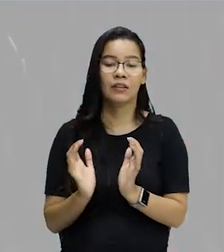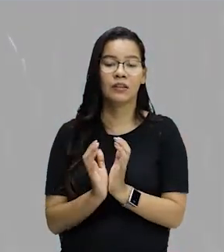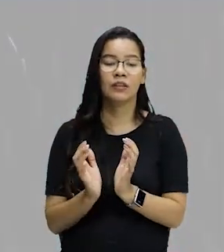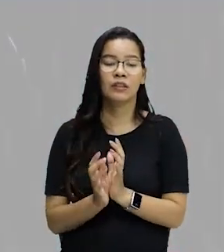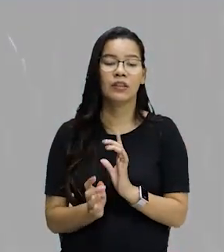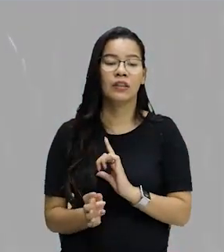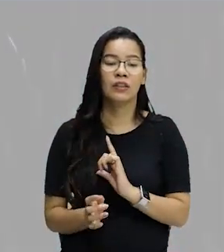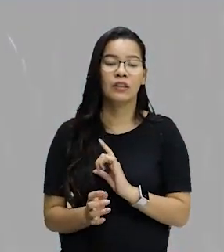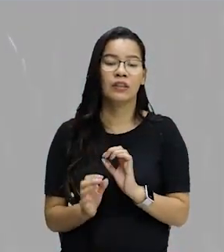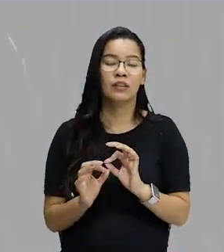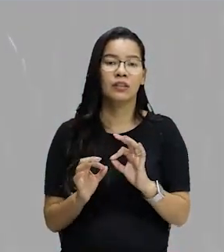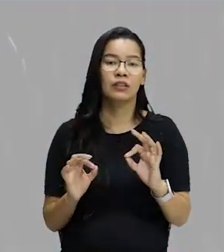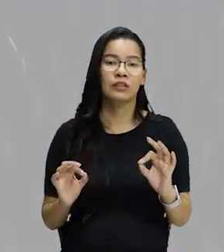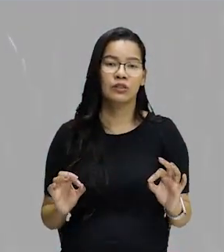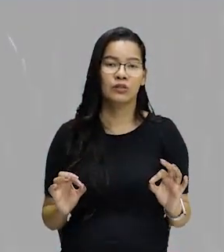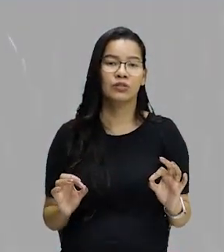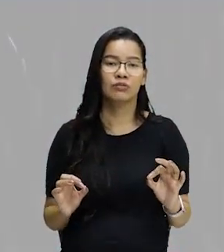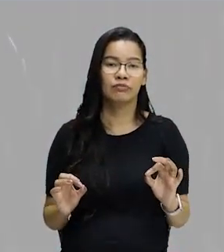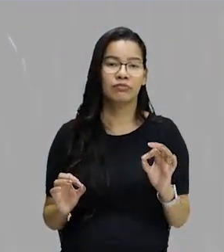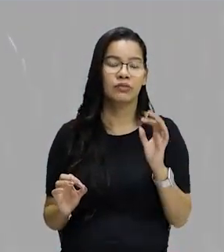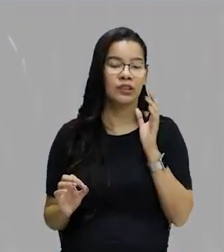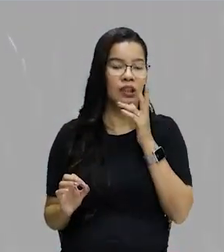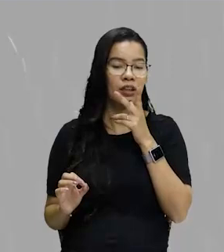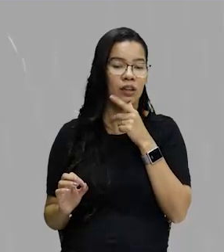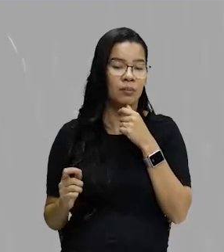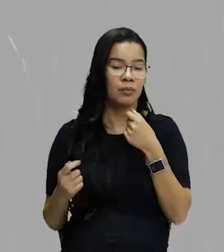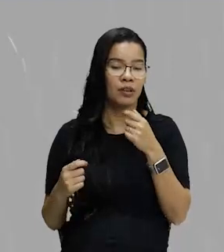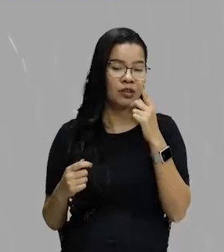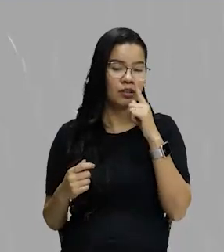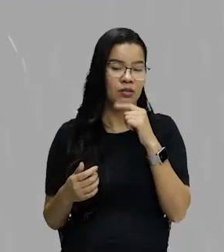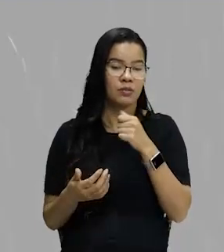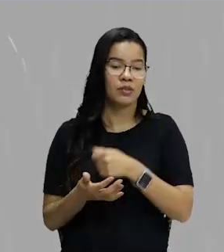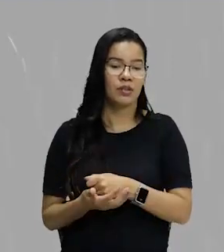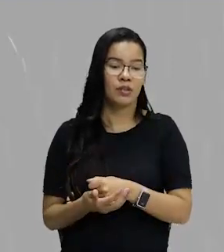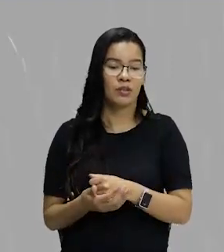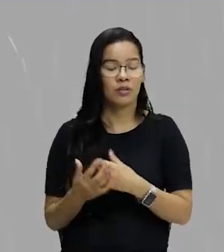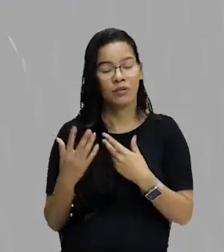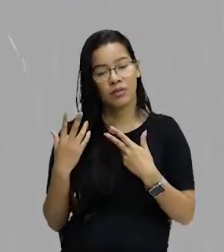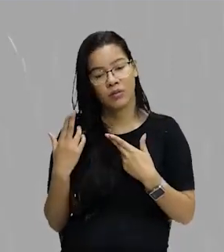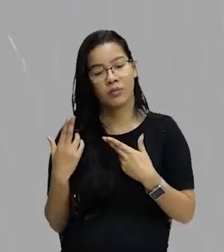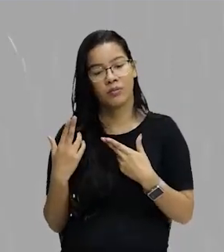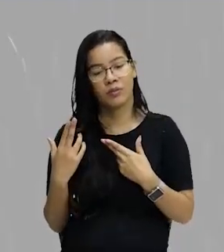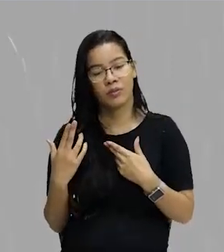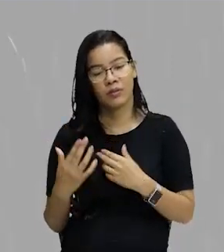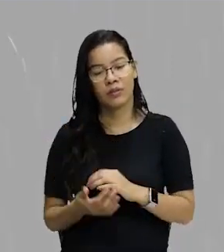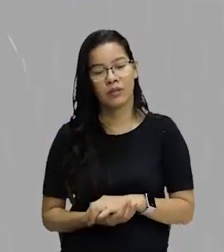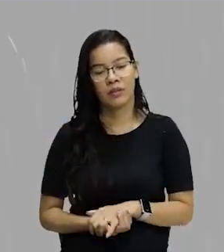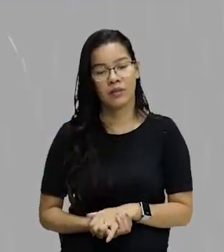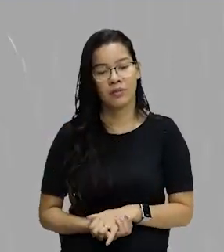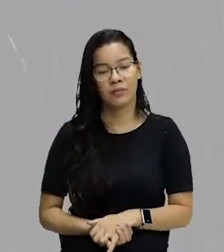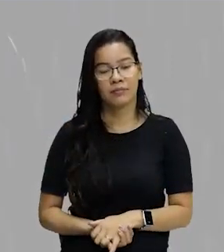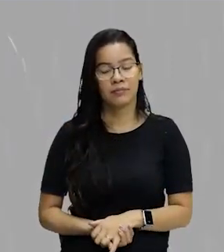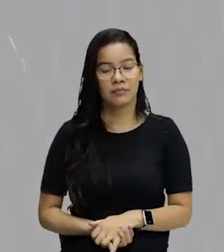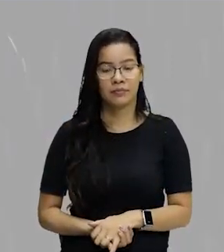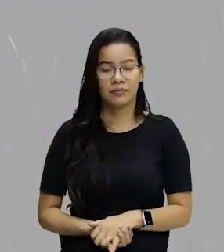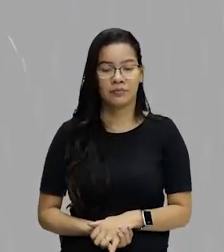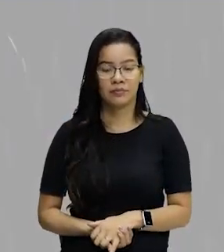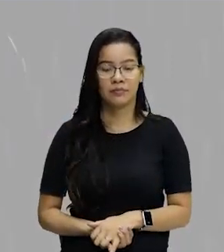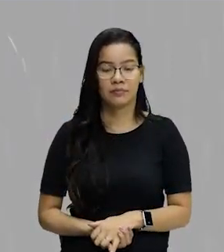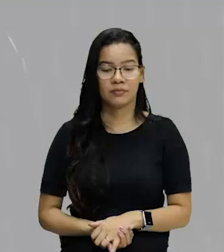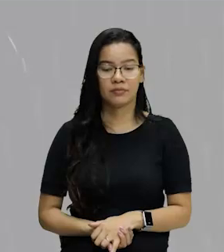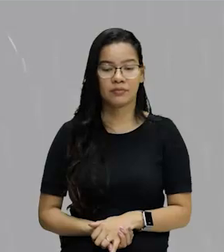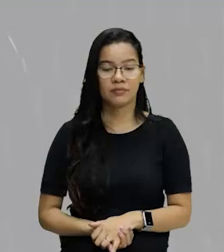durações muito longas, podendo exigir que os participantes durmam em equipamentos ancorados na parede da rocha. Isso